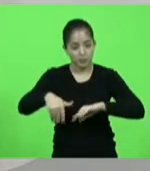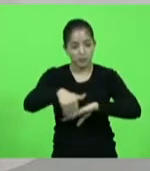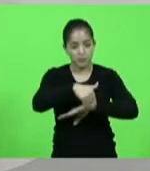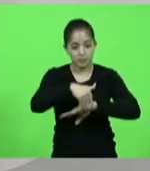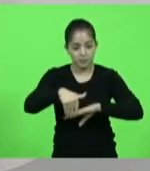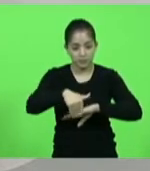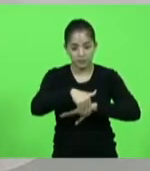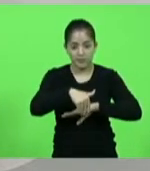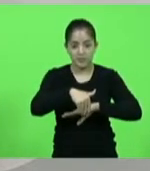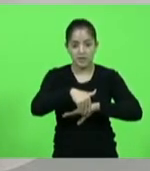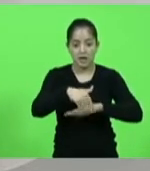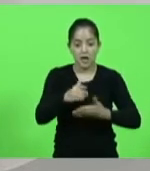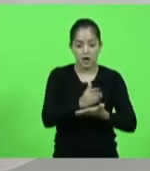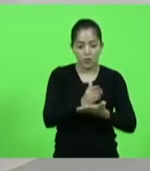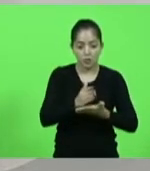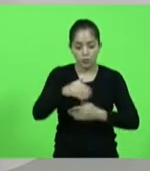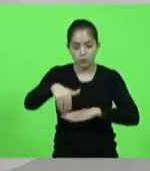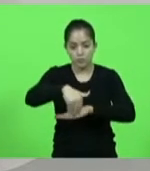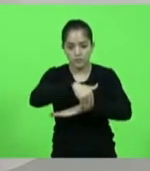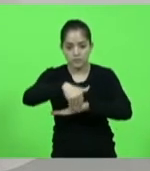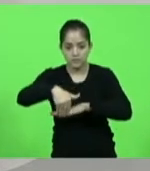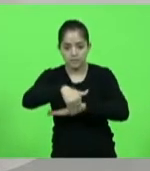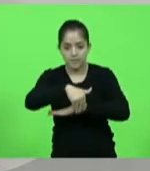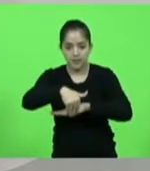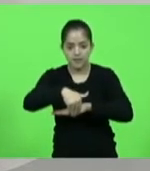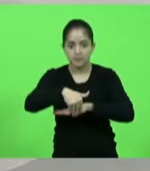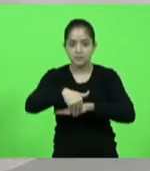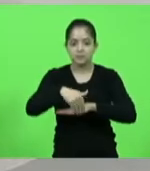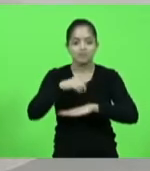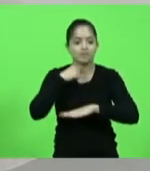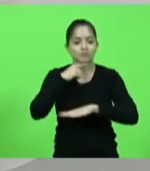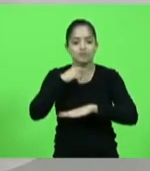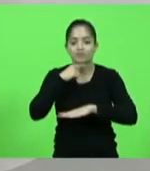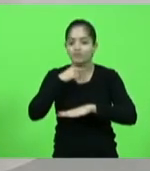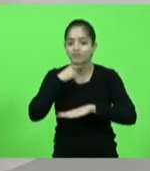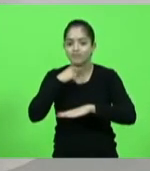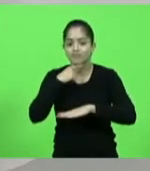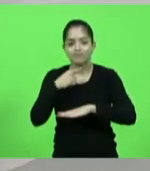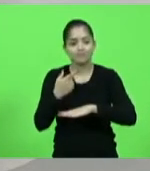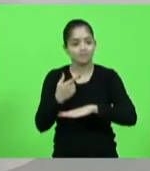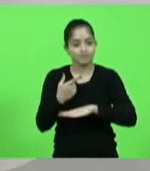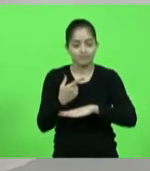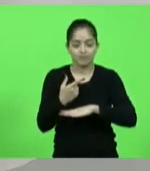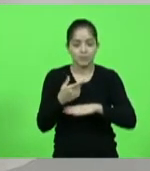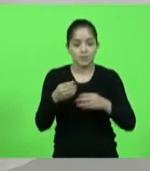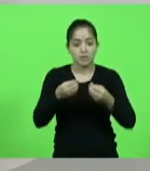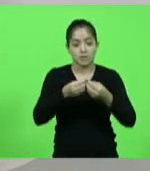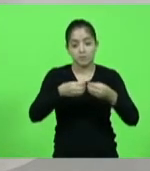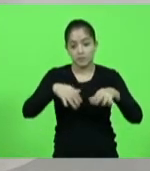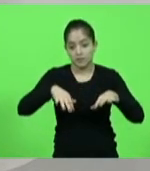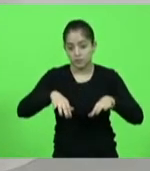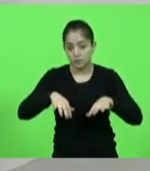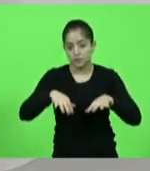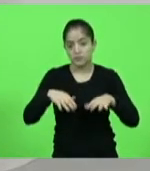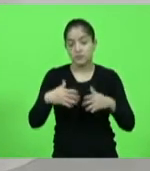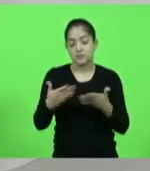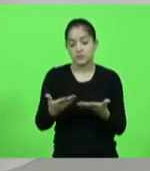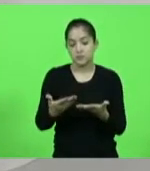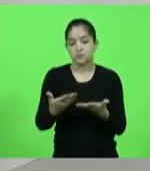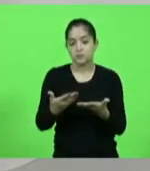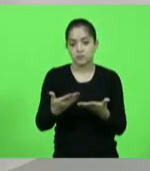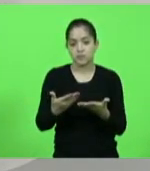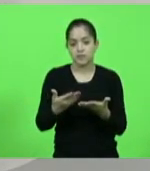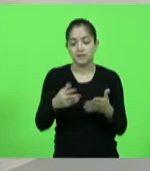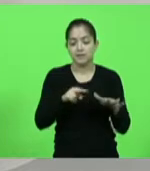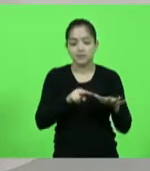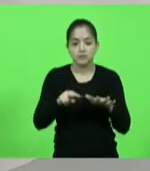alguns trechos a intransitabilidade, trazendo inúmeros prejuízos, além do que nas últimas